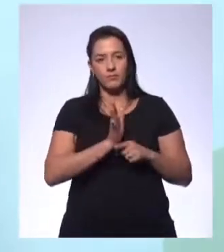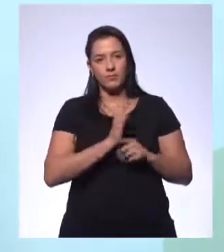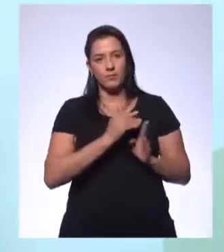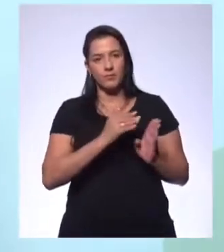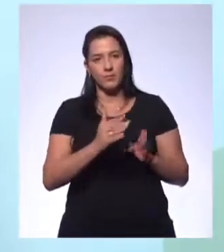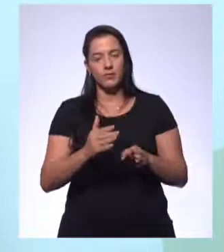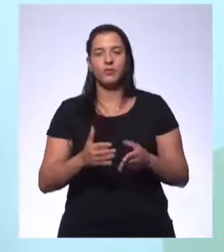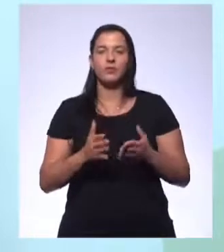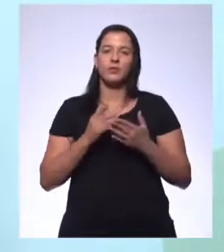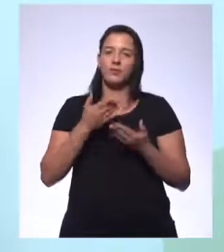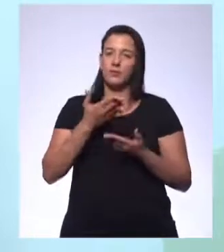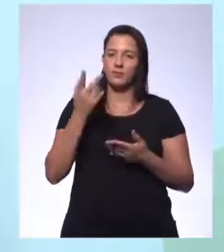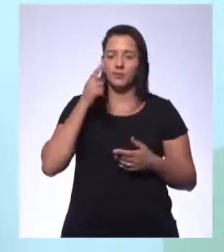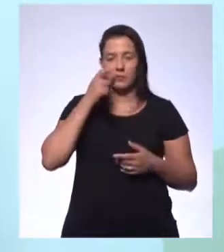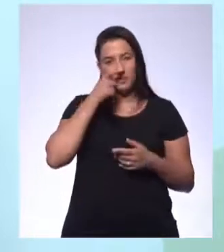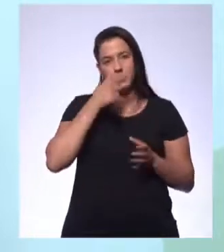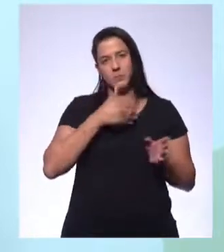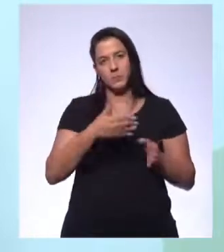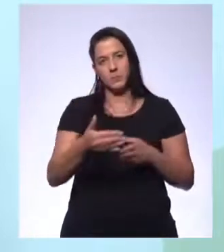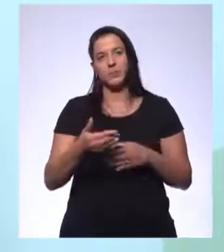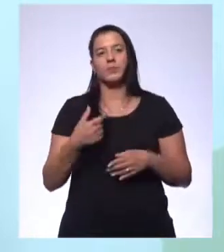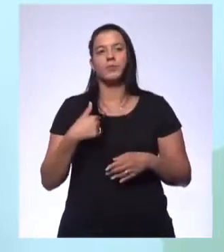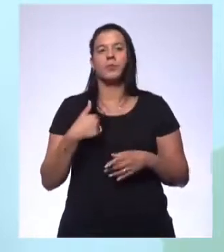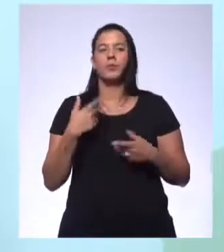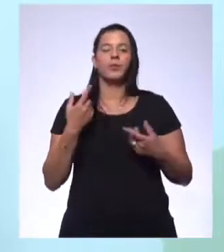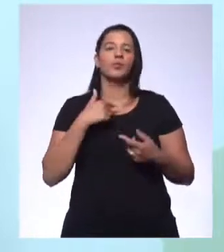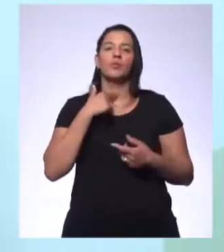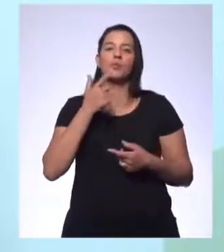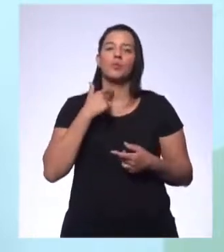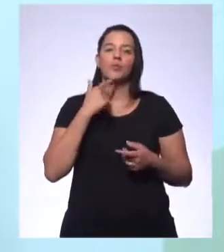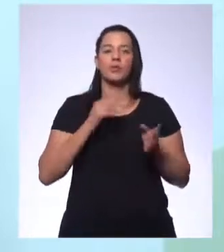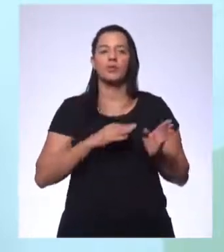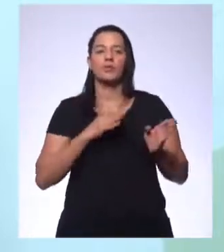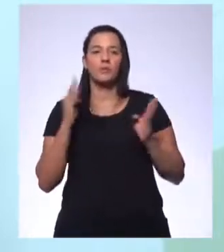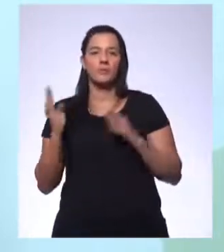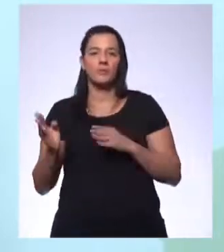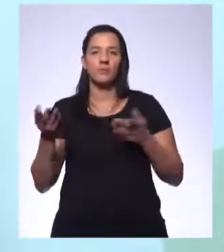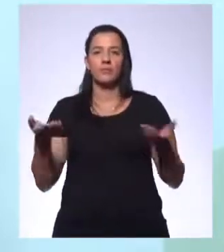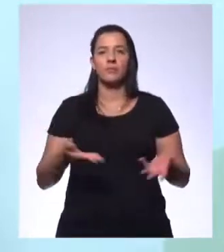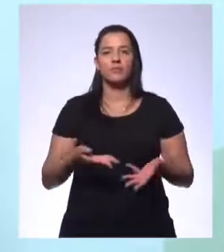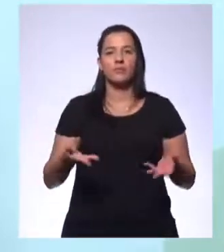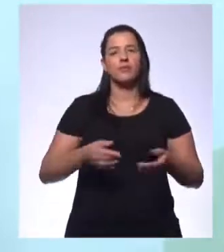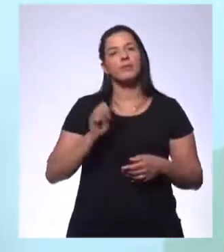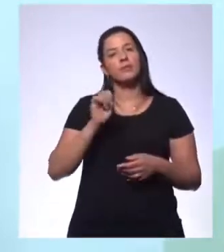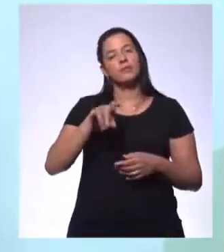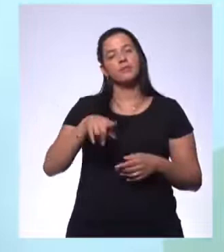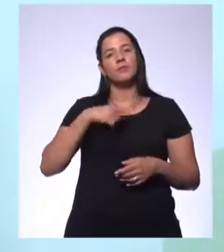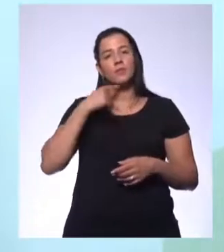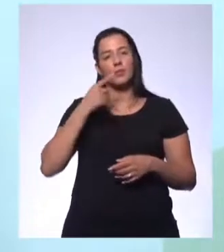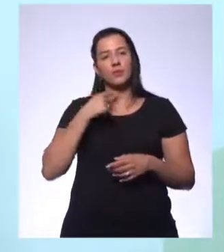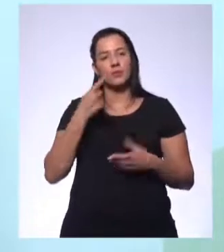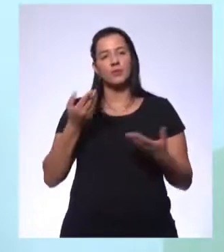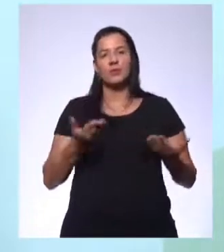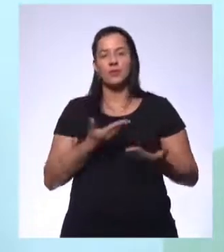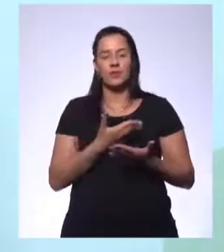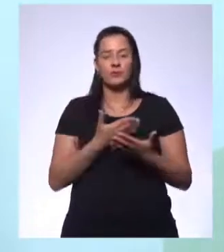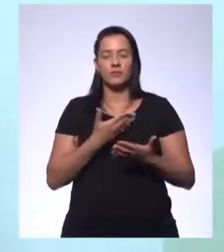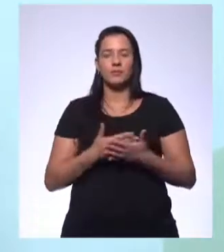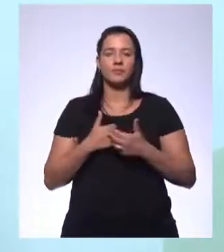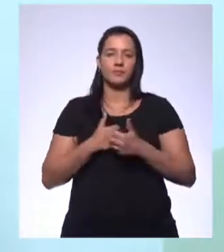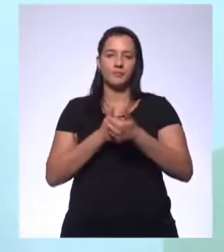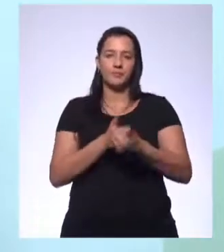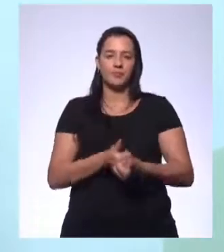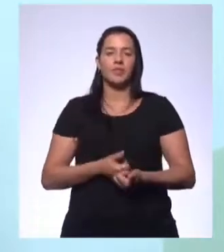que vocês tenham assistido, porque nós não temos como passar aqui agora. Mas, se você não assistiu, então assiste a aula e vai acompanhando.